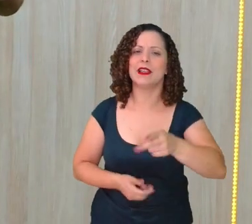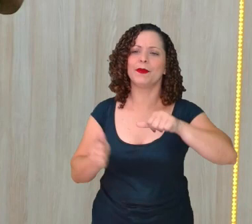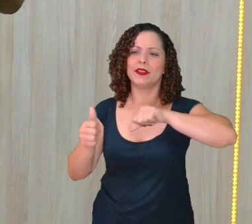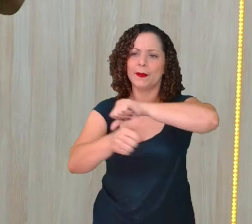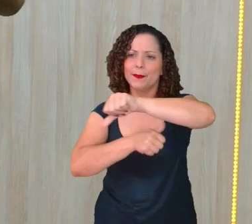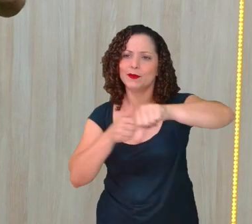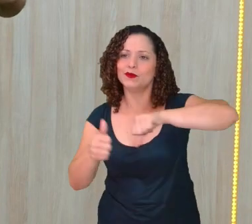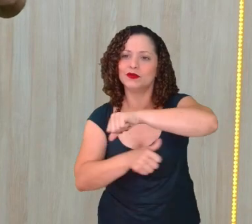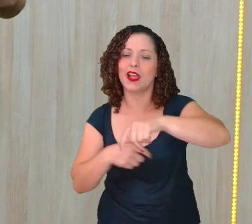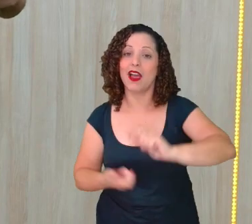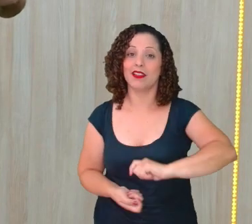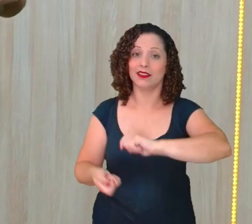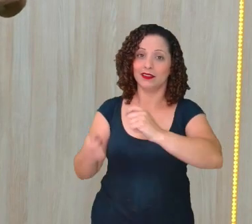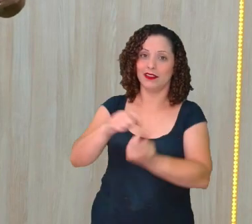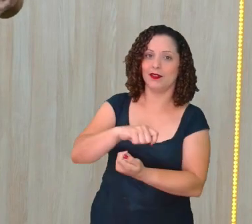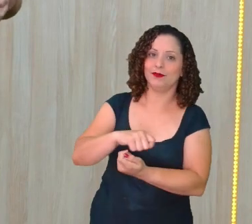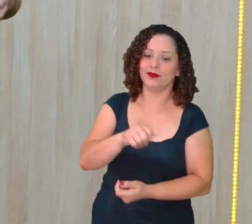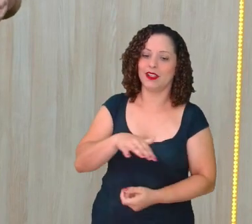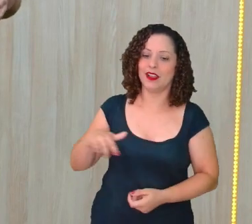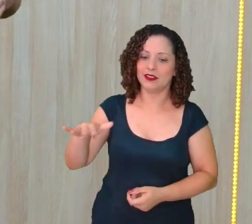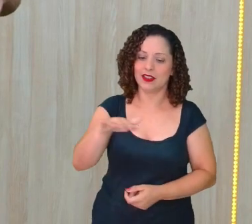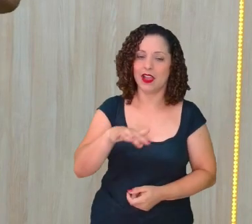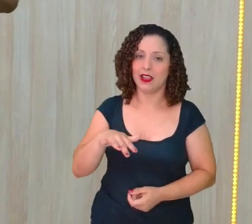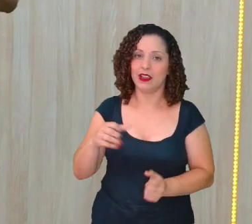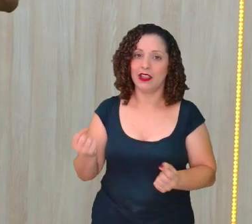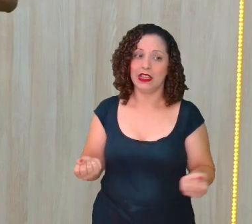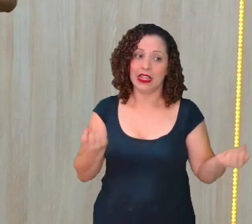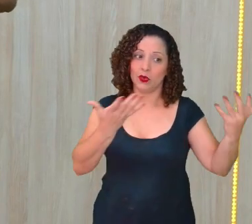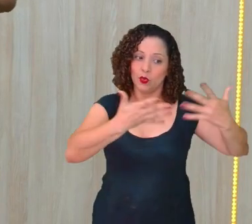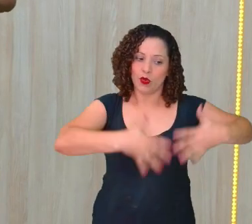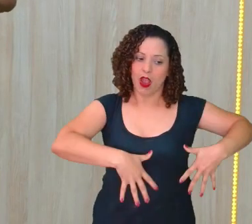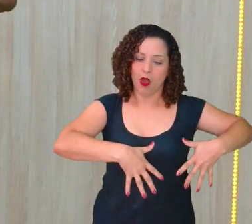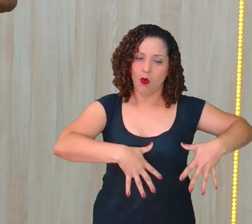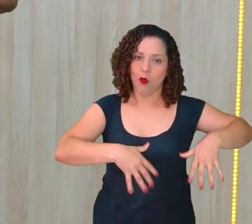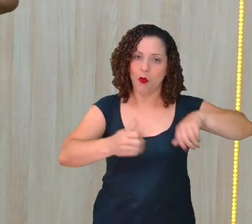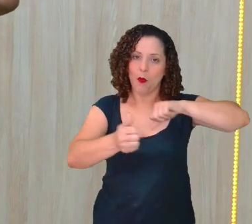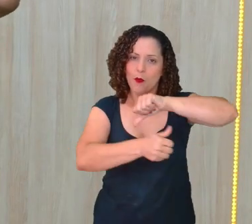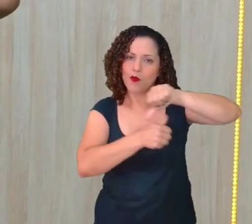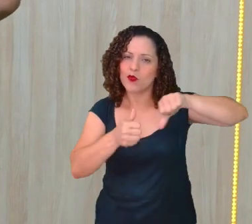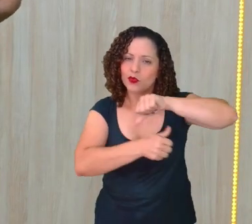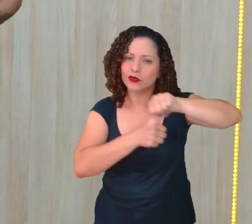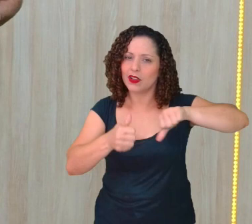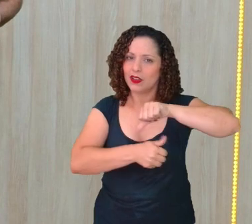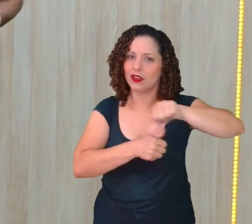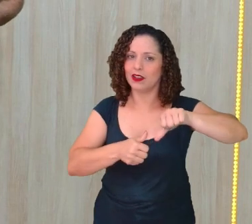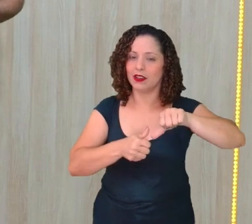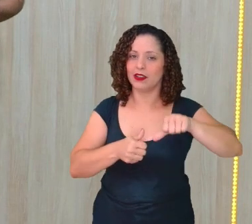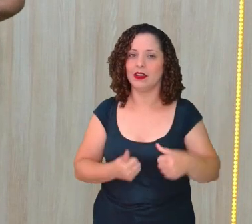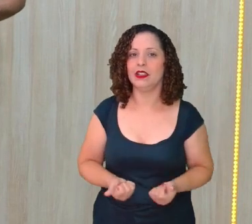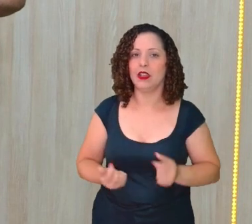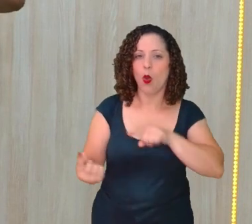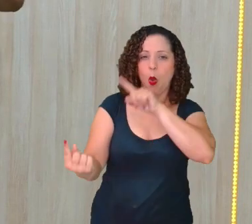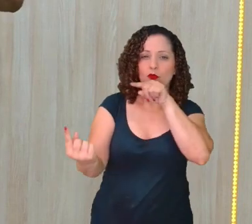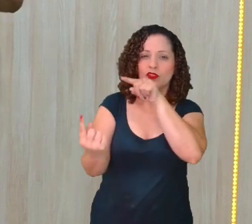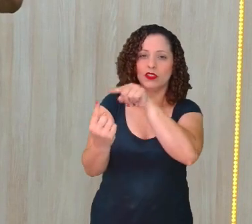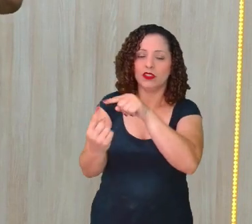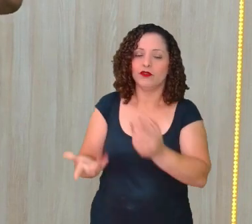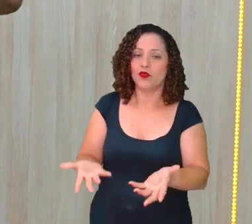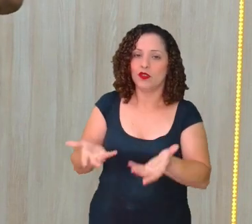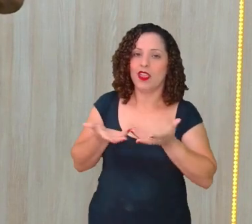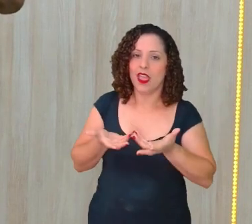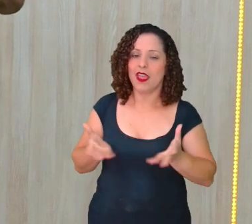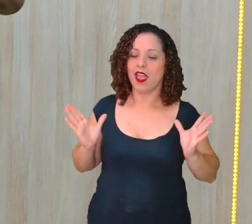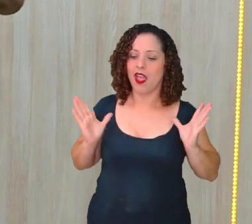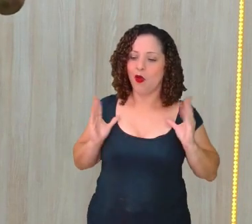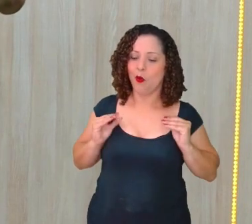alterando esses espaços naturais, visando o quê? Um conforto, às vezes visando o